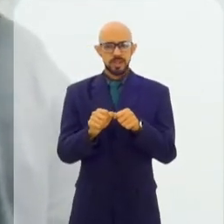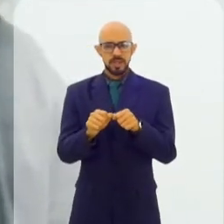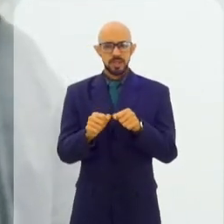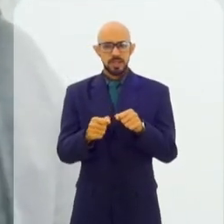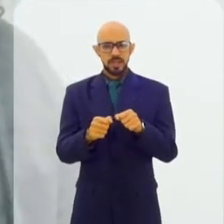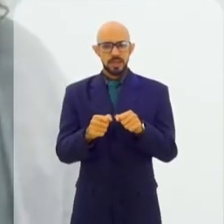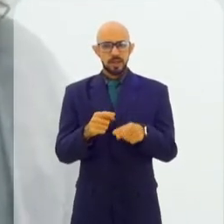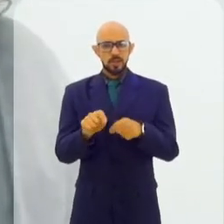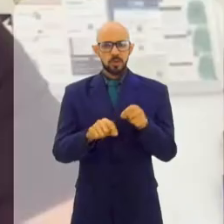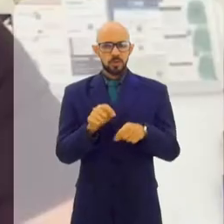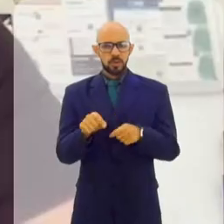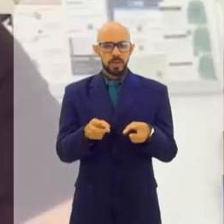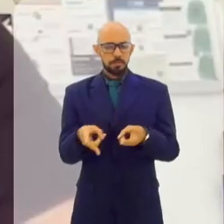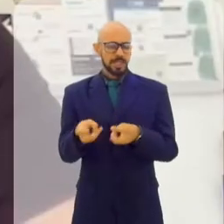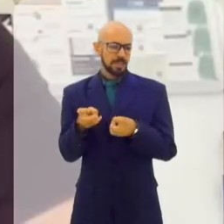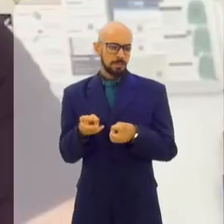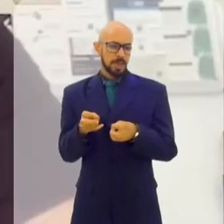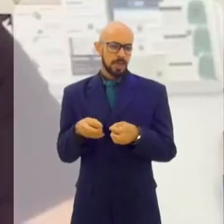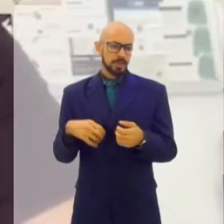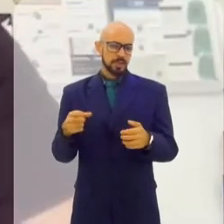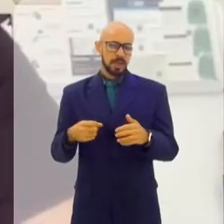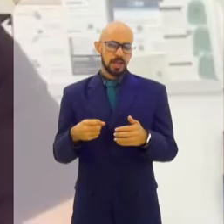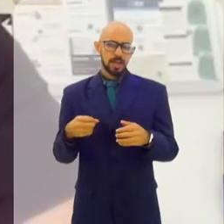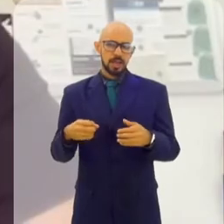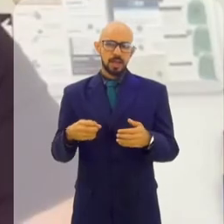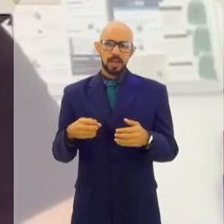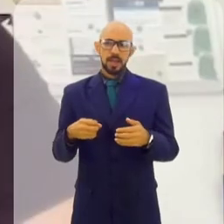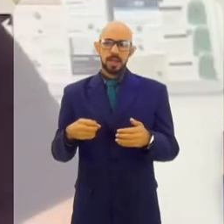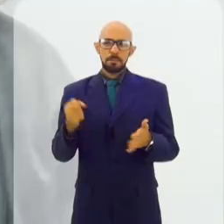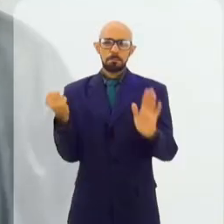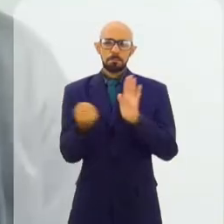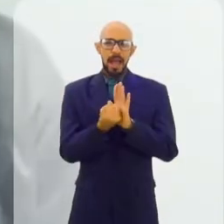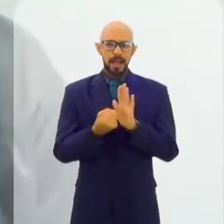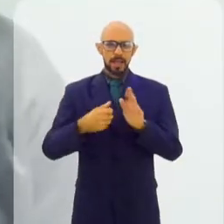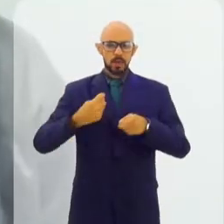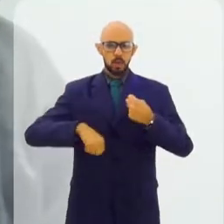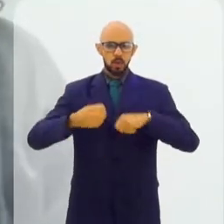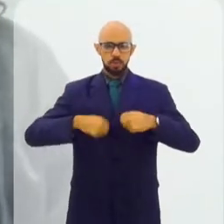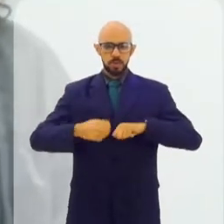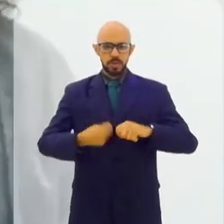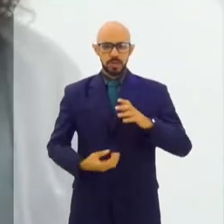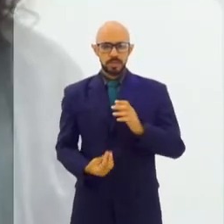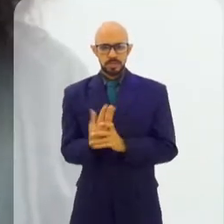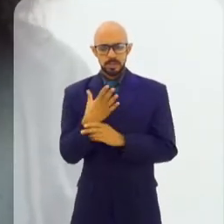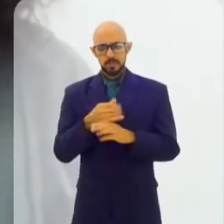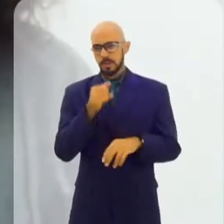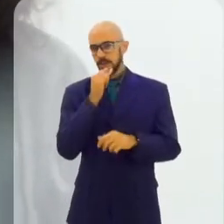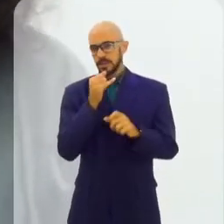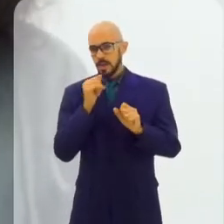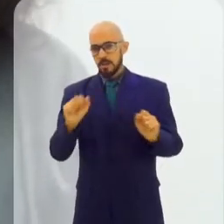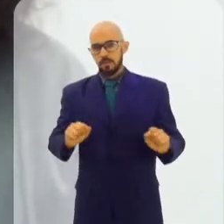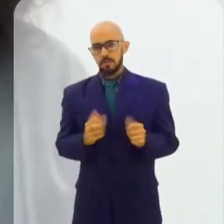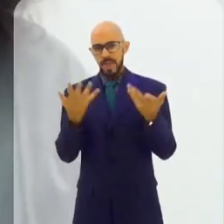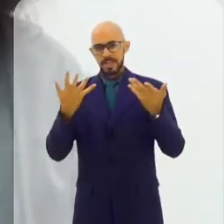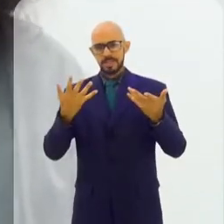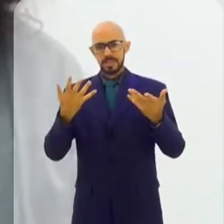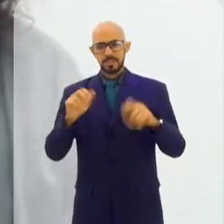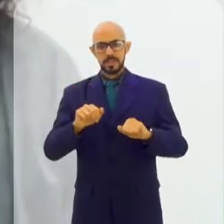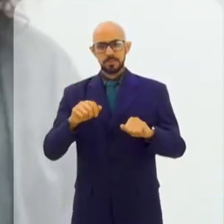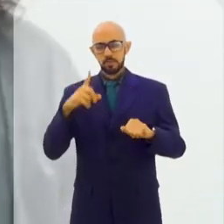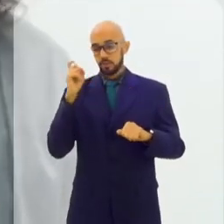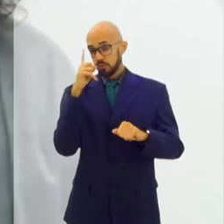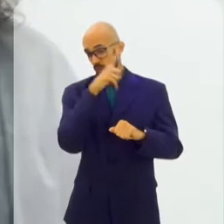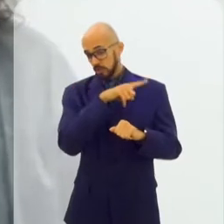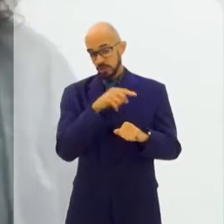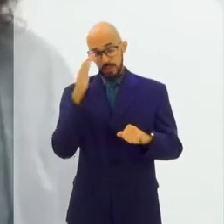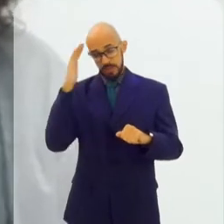impacto econômico que ele gera, né? Isso, quando se fala, por exemplo, da questão cultural das festas, eventos, é sempre muito difícil